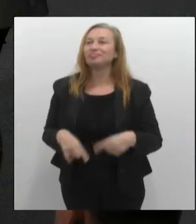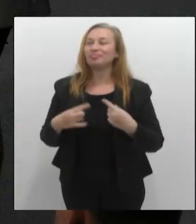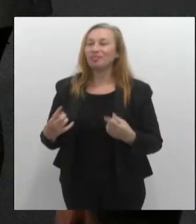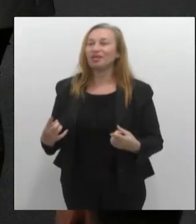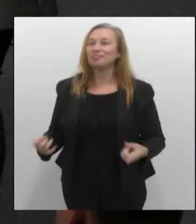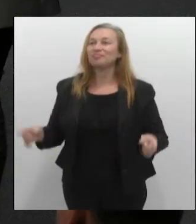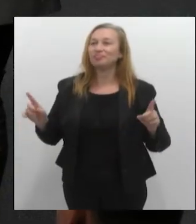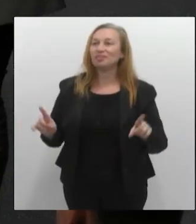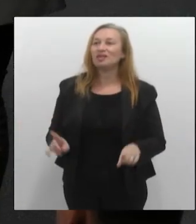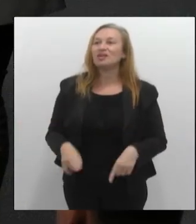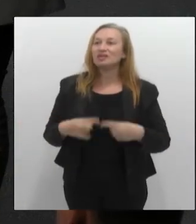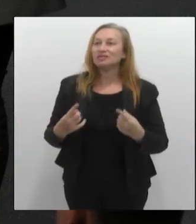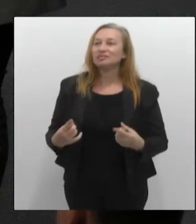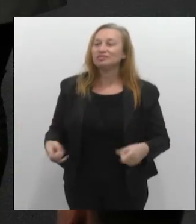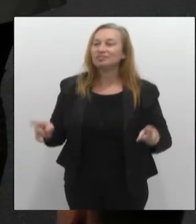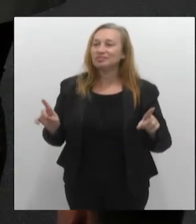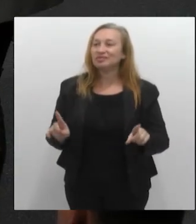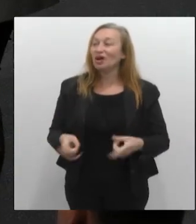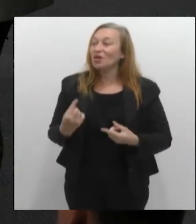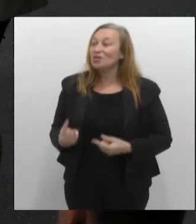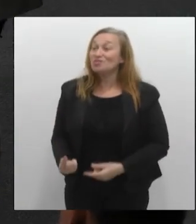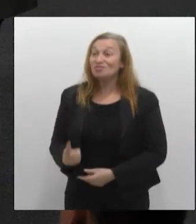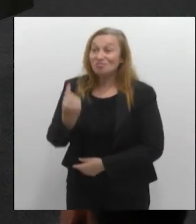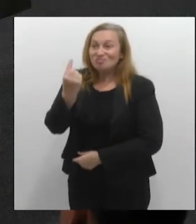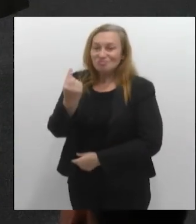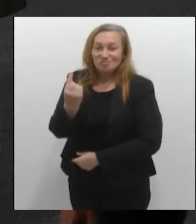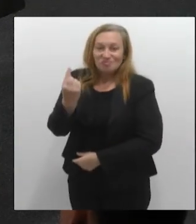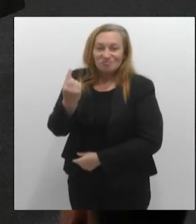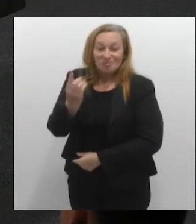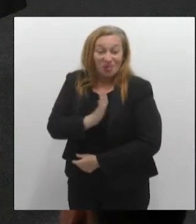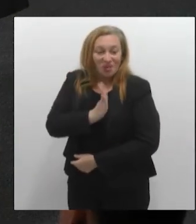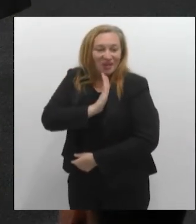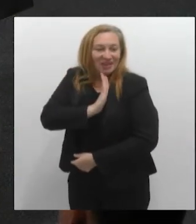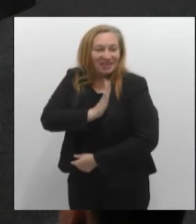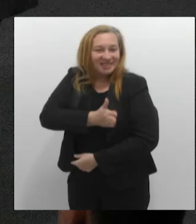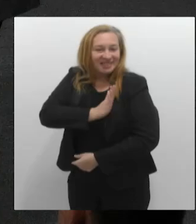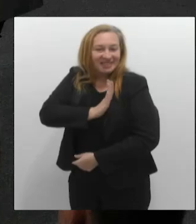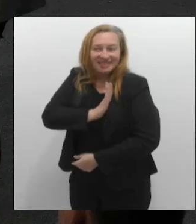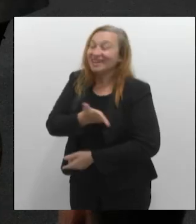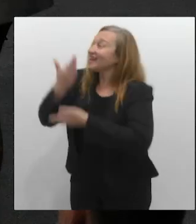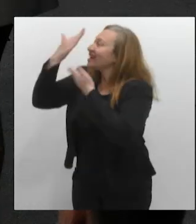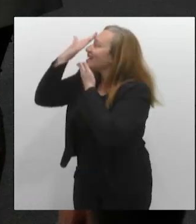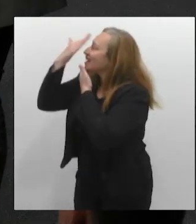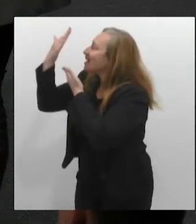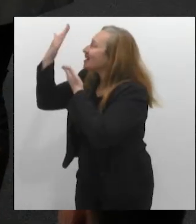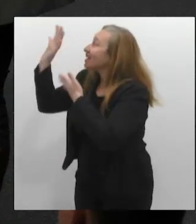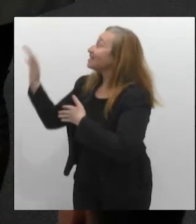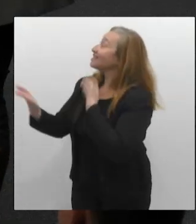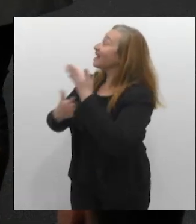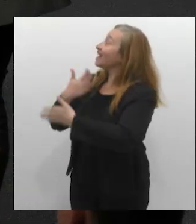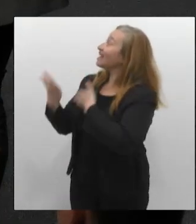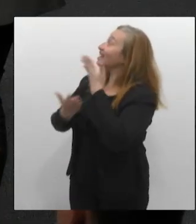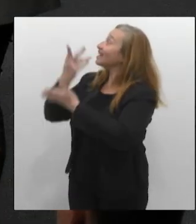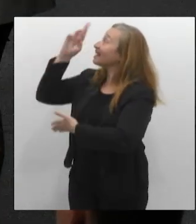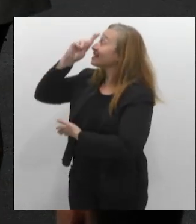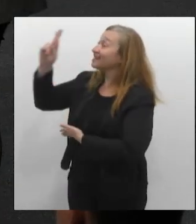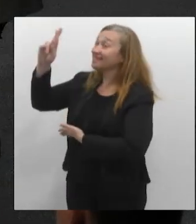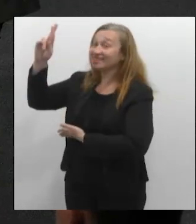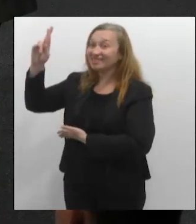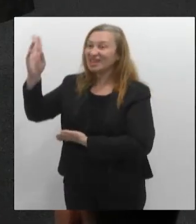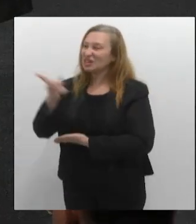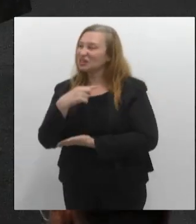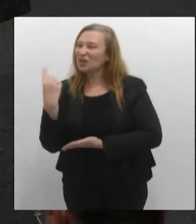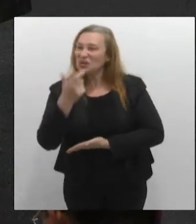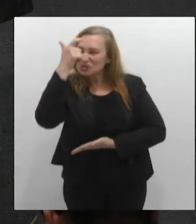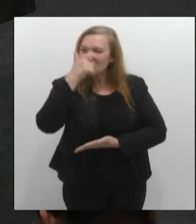Deus. Com coração grato ao Senhor é o que vos